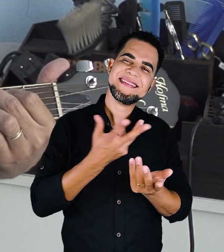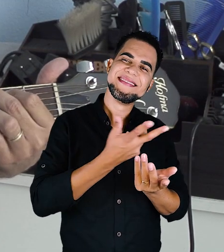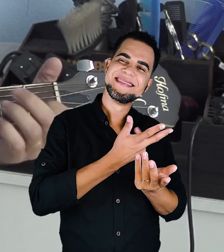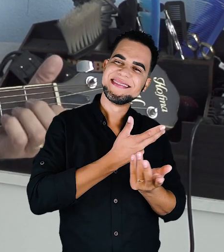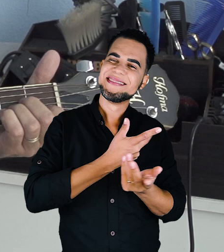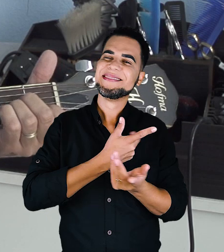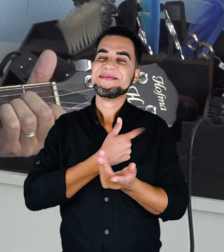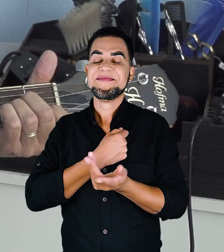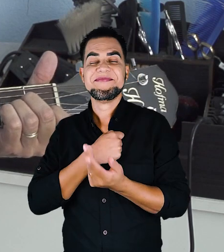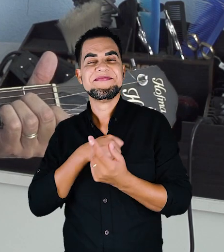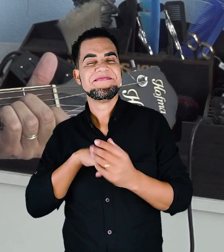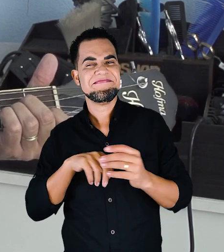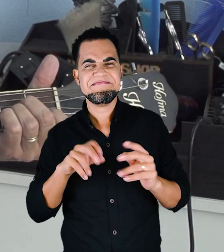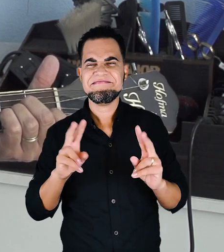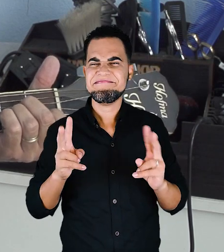nos salvar.